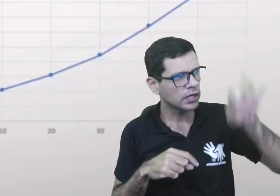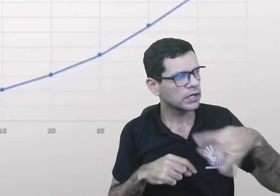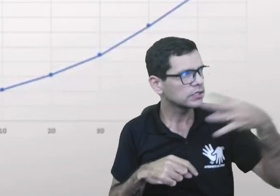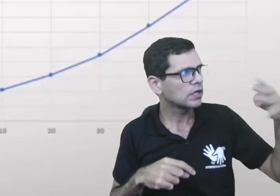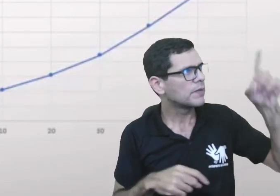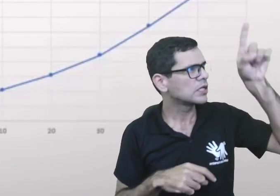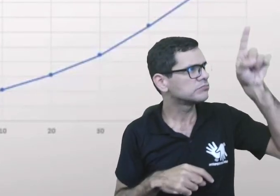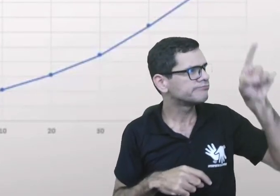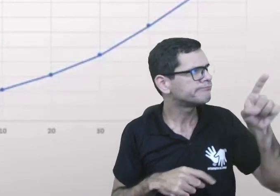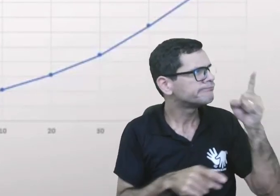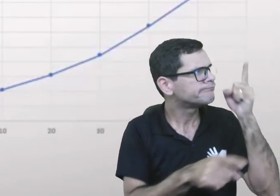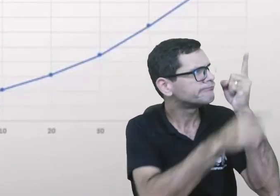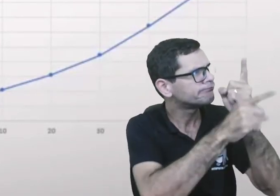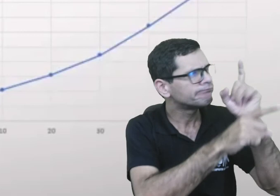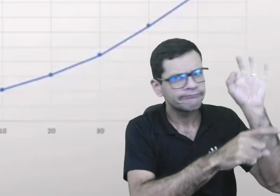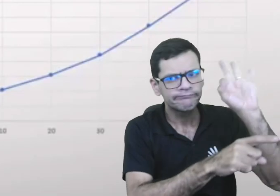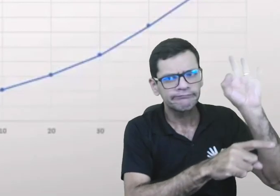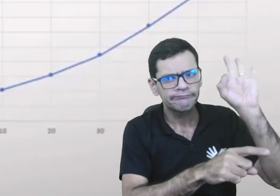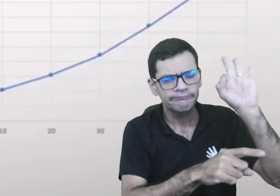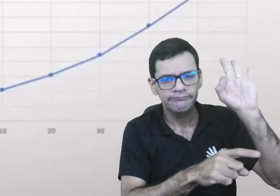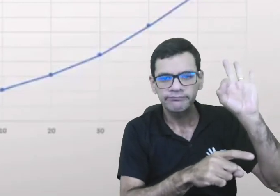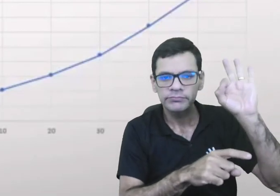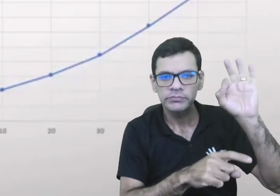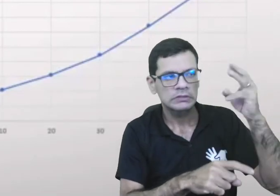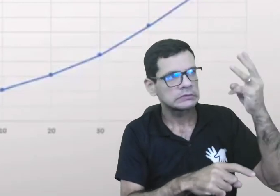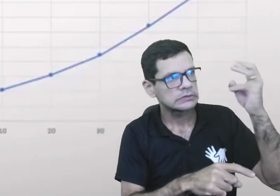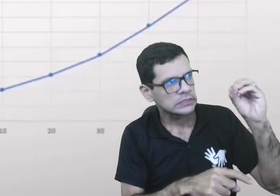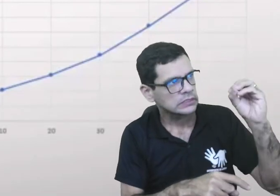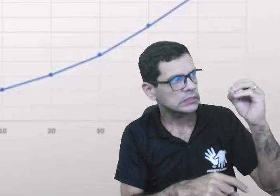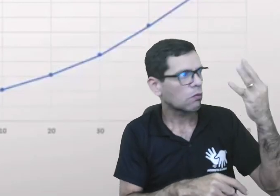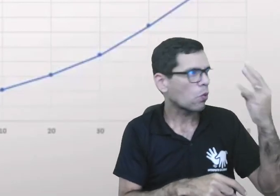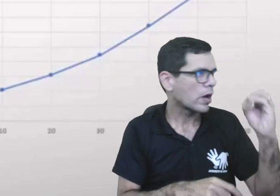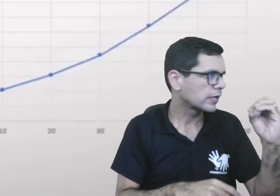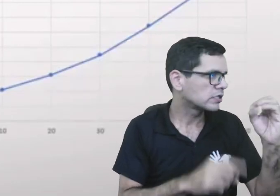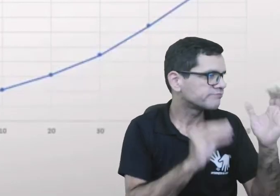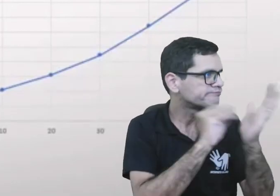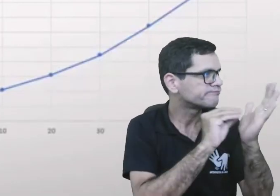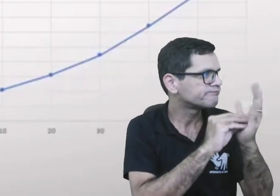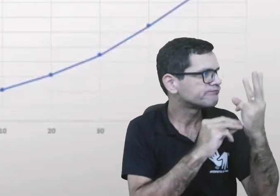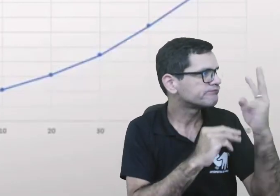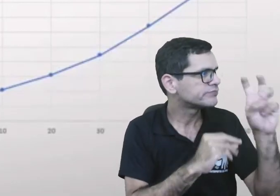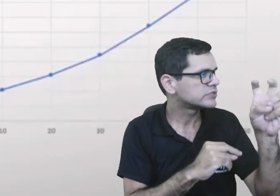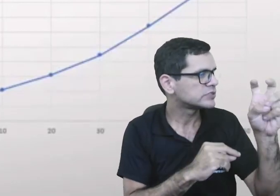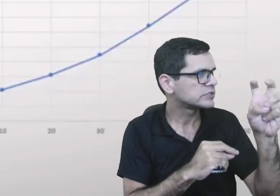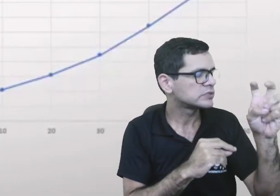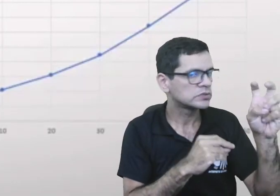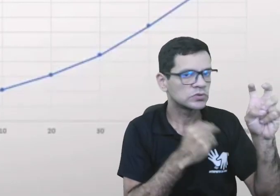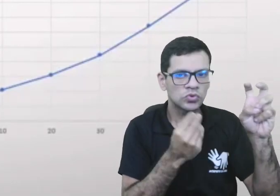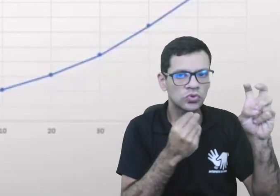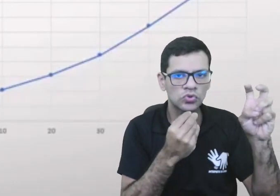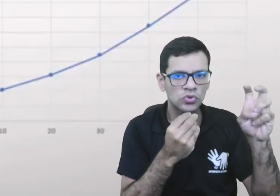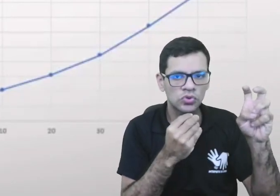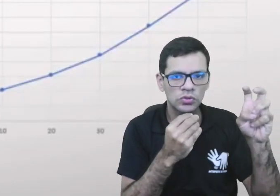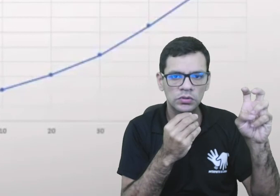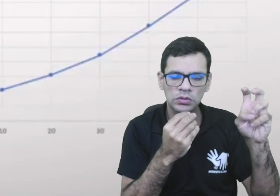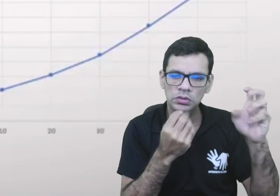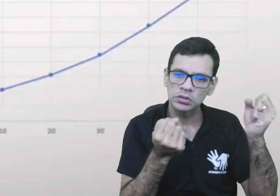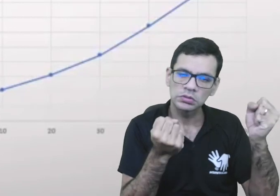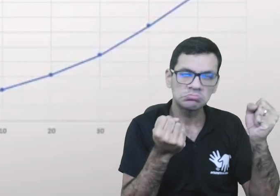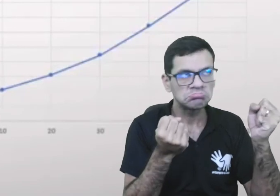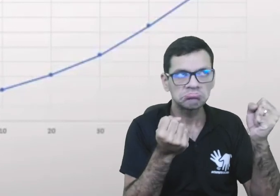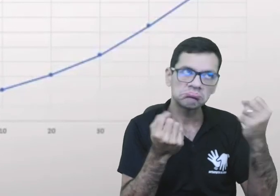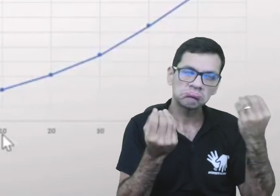Ó, você tem 30 e tem 40. Aí, Pode fazer uma regra de 3? Nesse caso,